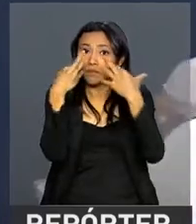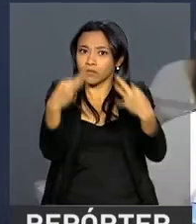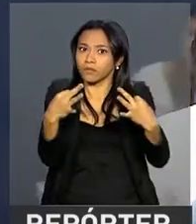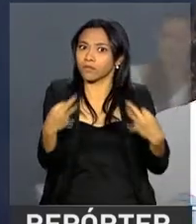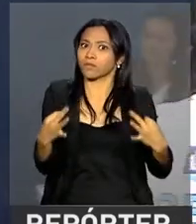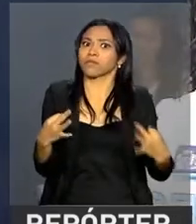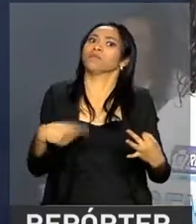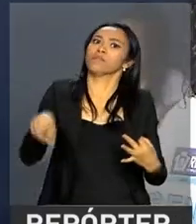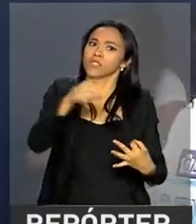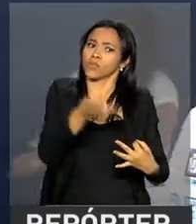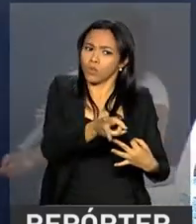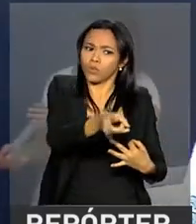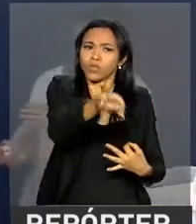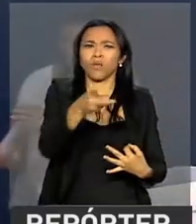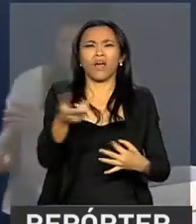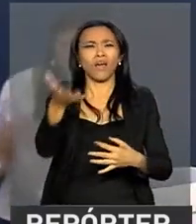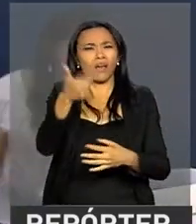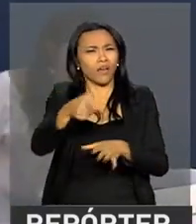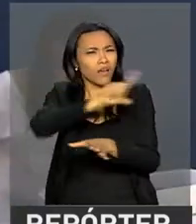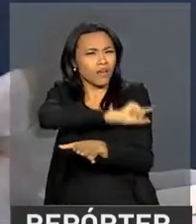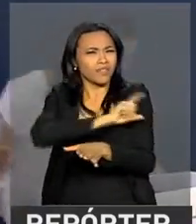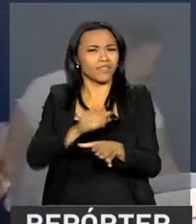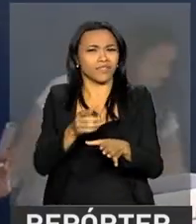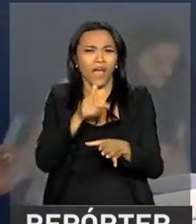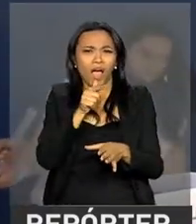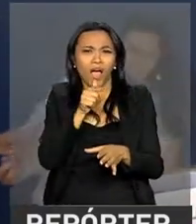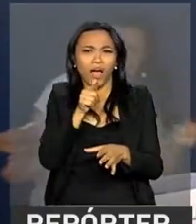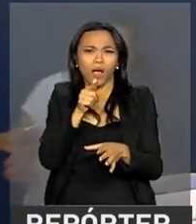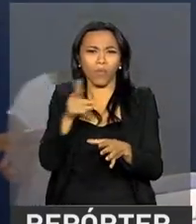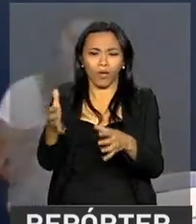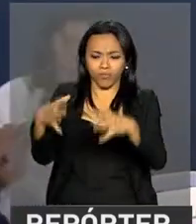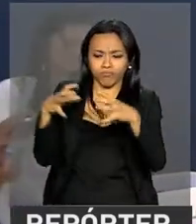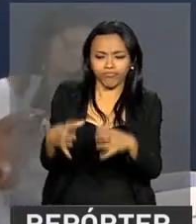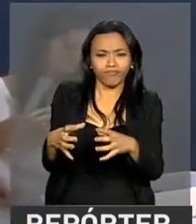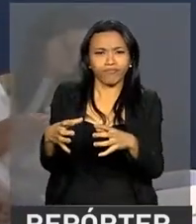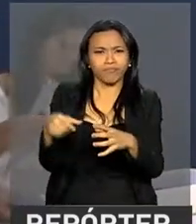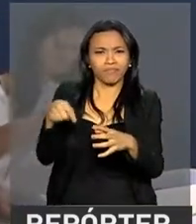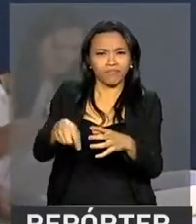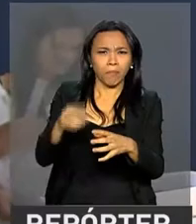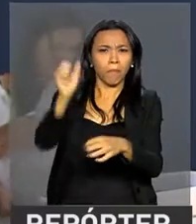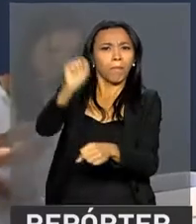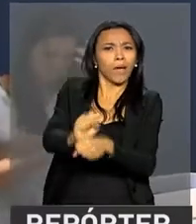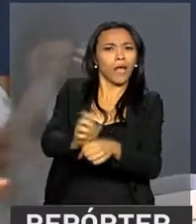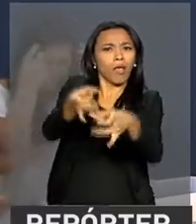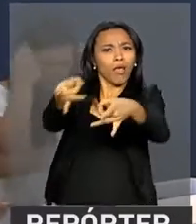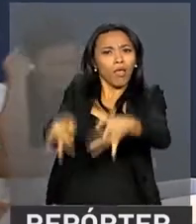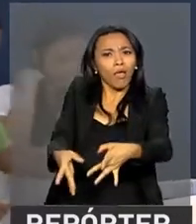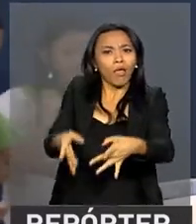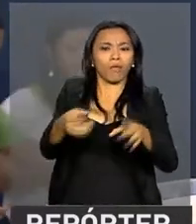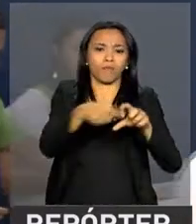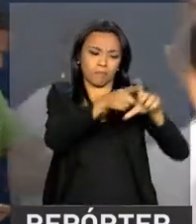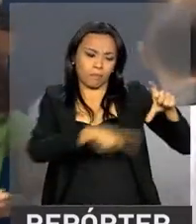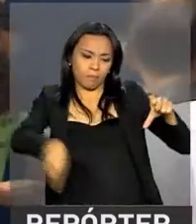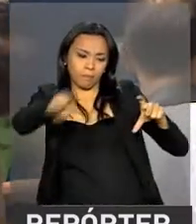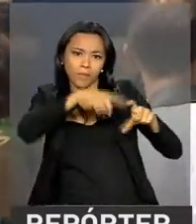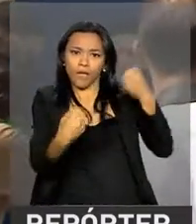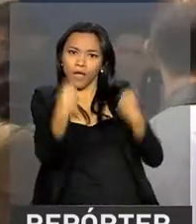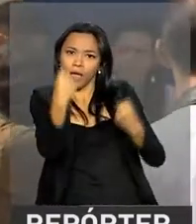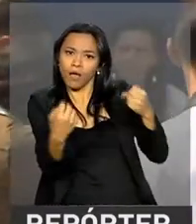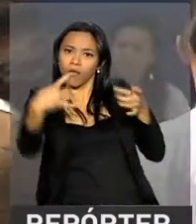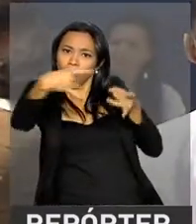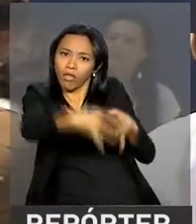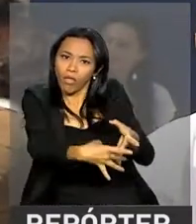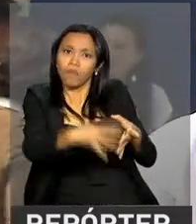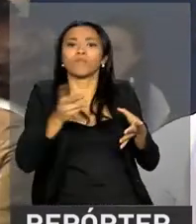continuar com o trabalho era feito antes aquela água pode aquele lixo orbital queimado pneu tudo isso tem que ter